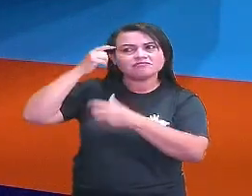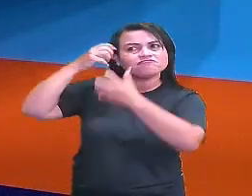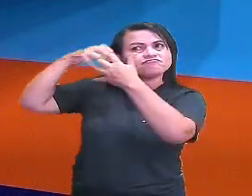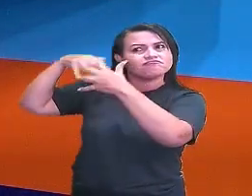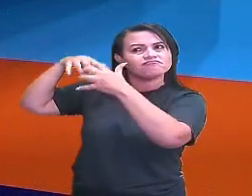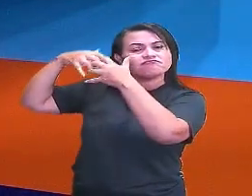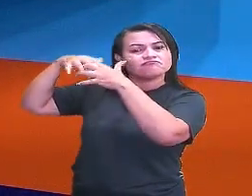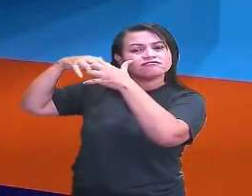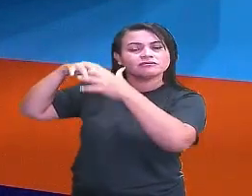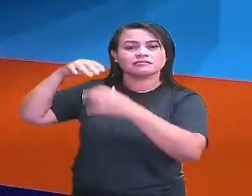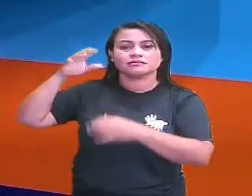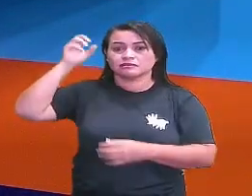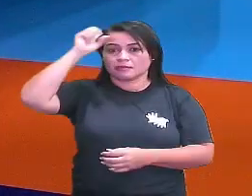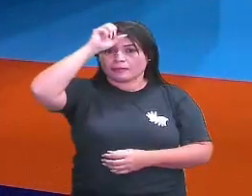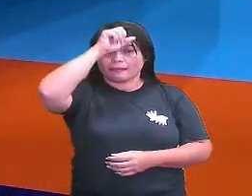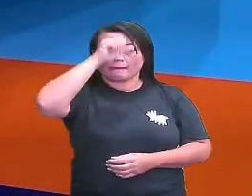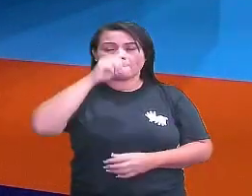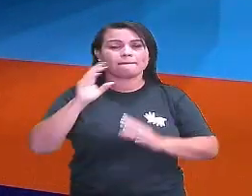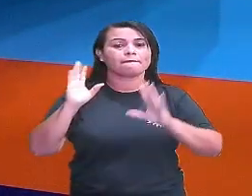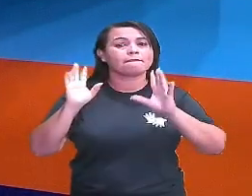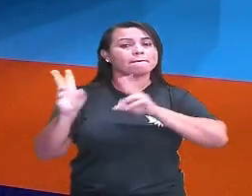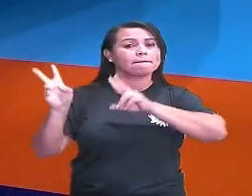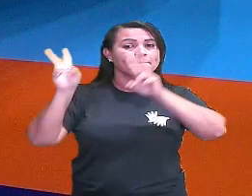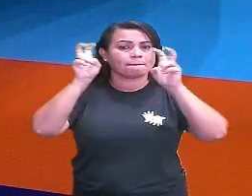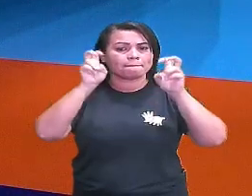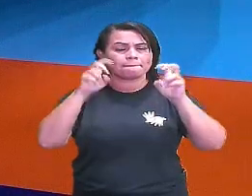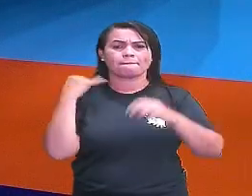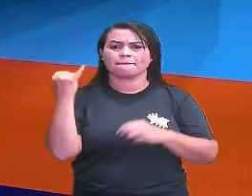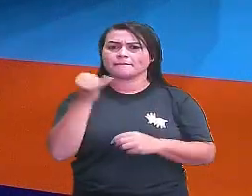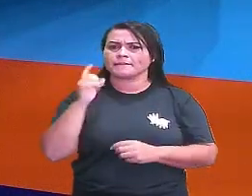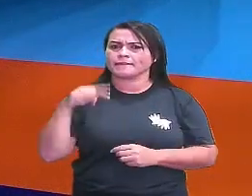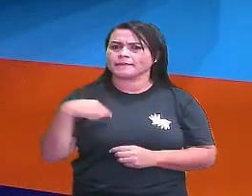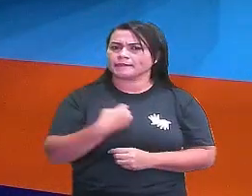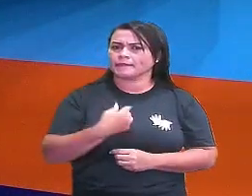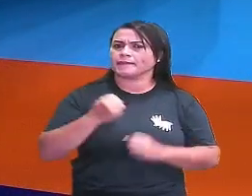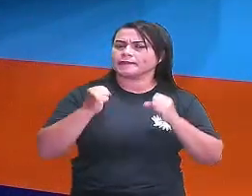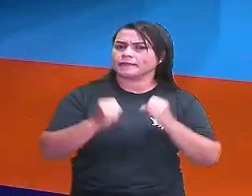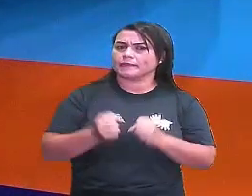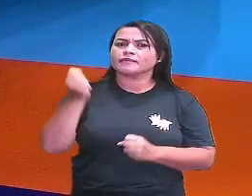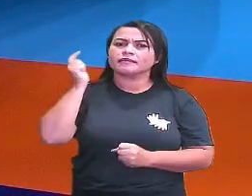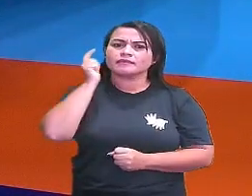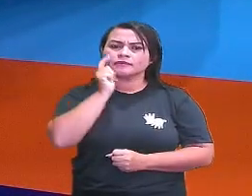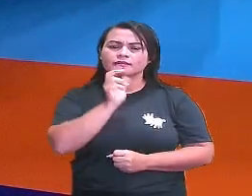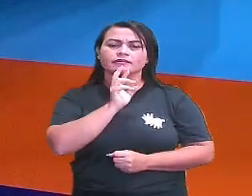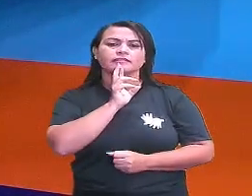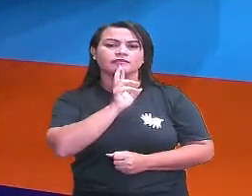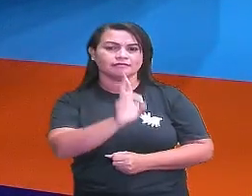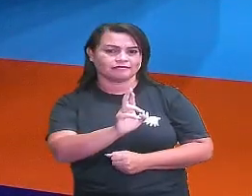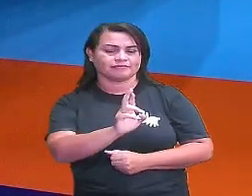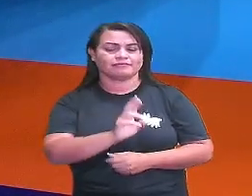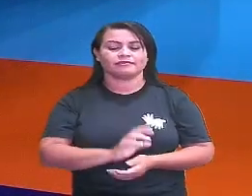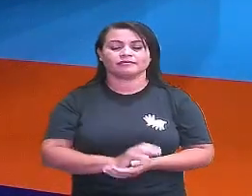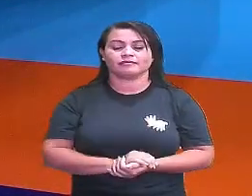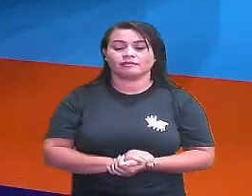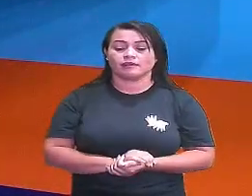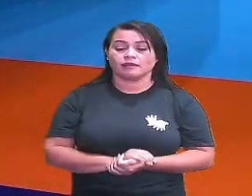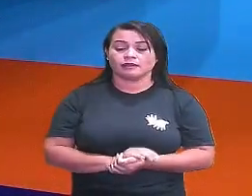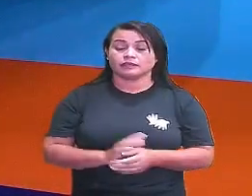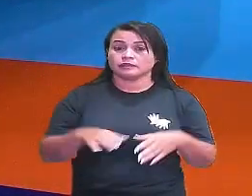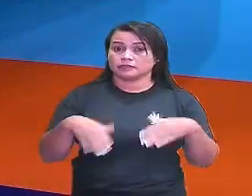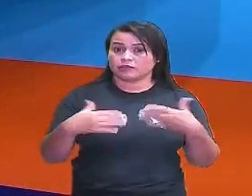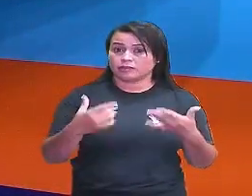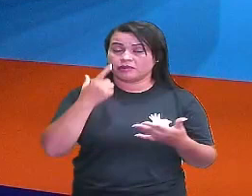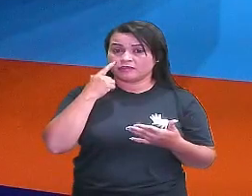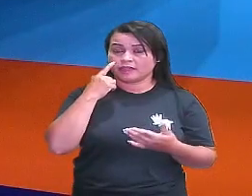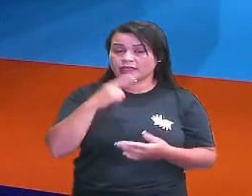assunto, porque é muito importante para que a gente possa conseguir resolvê-lo, tá? Então a gente